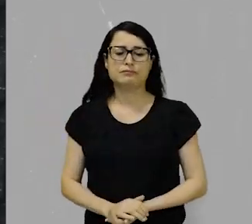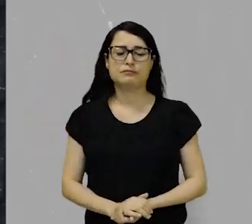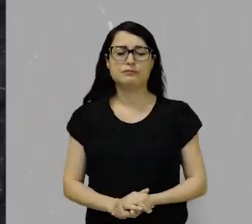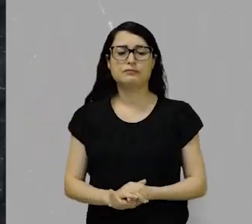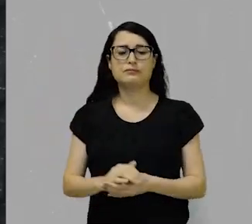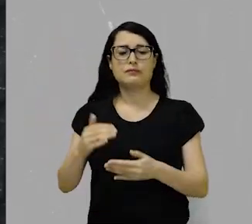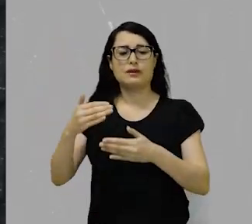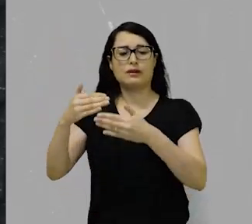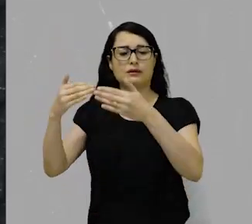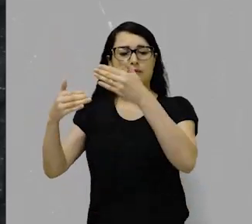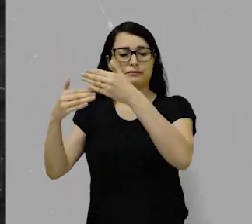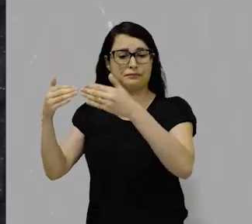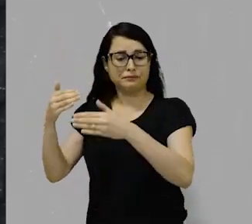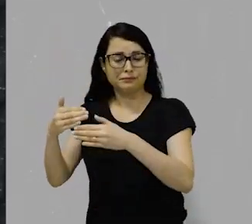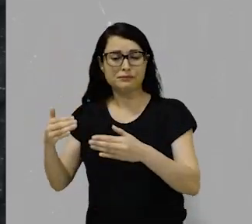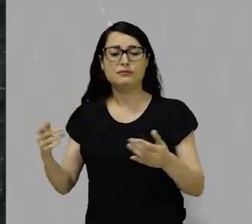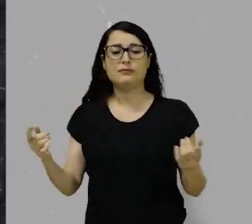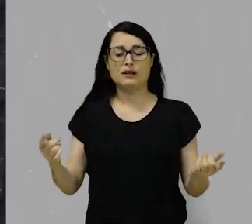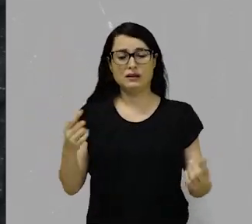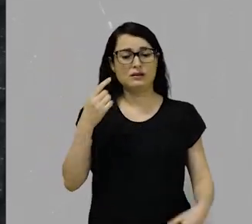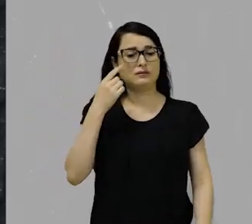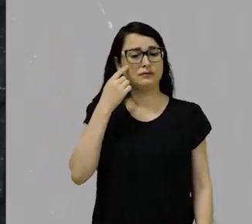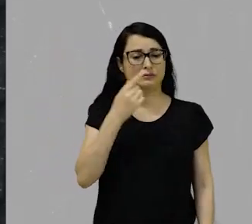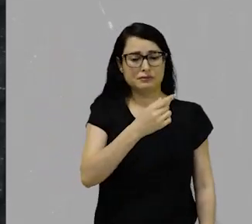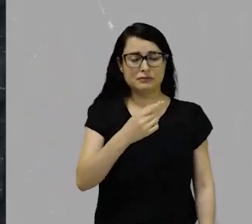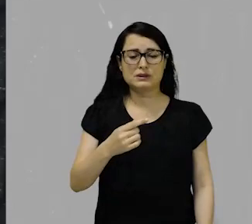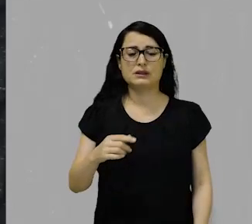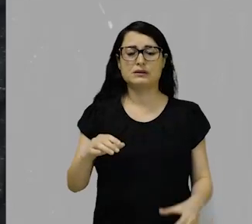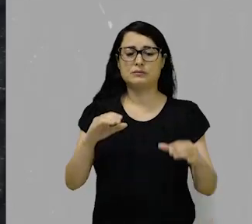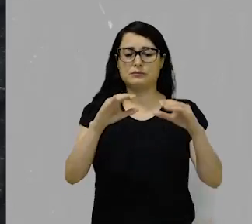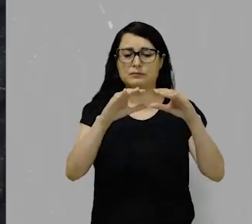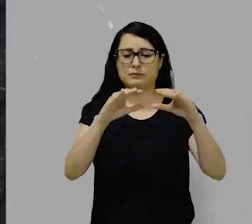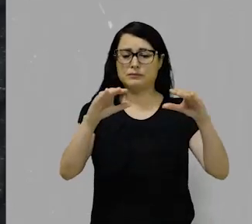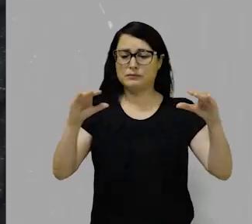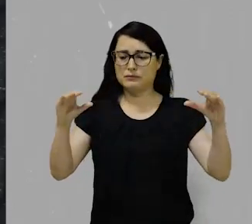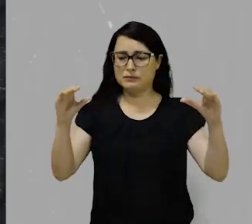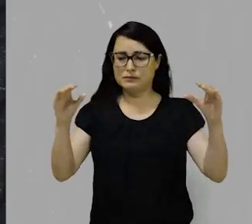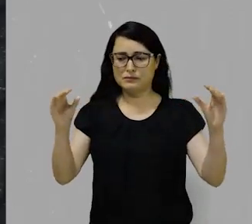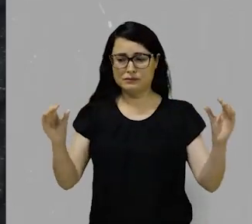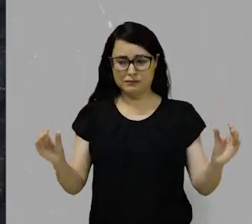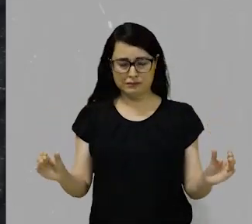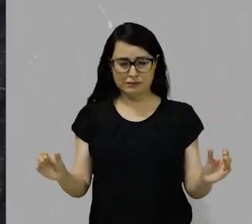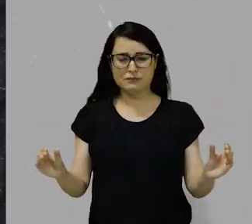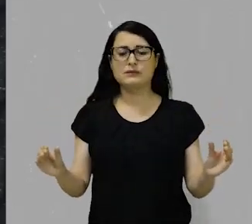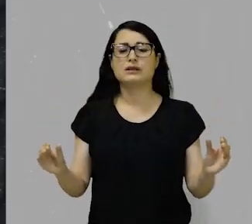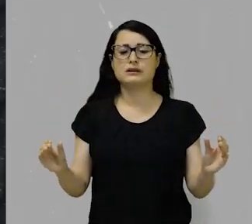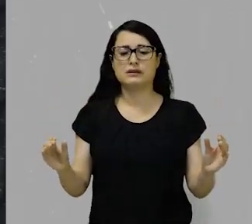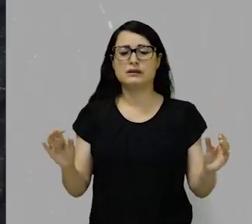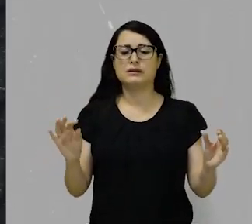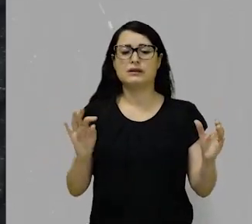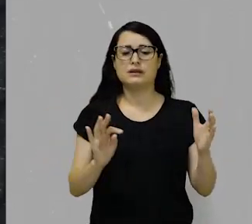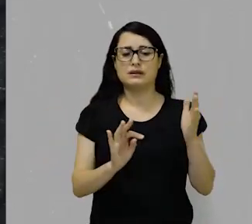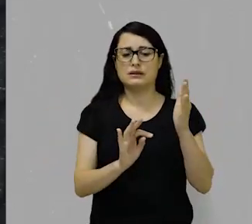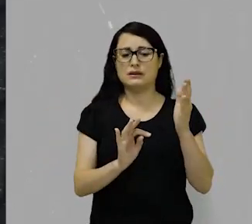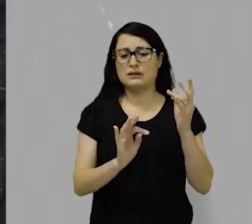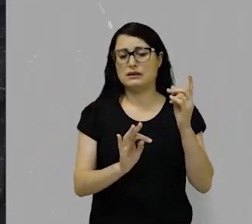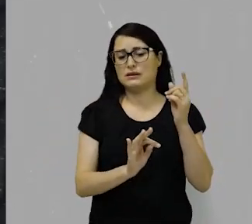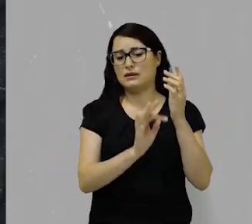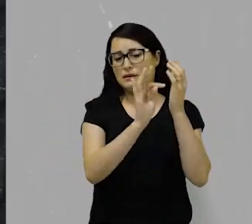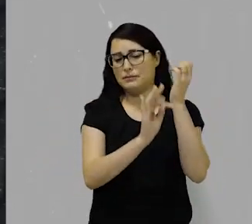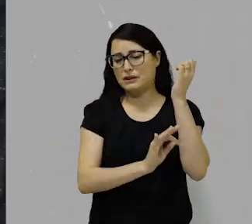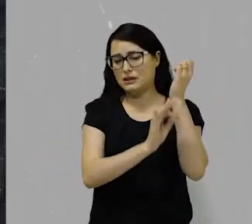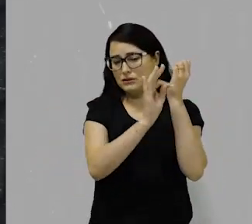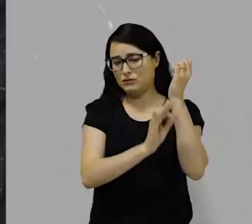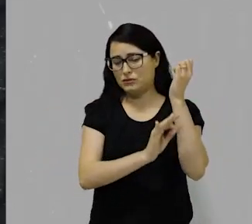a seguinte noção. Quanto mais próximo da superfície da Terra, as temperaturas elas são menores se comparadas ao interior do nosso